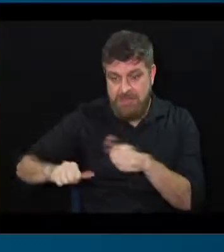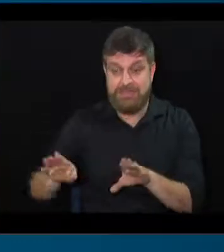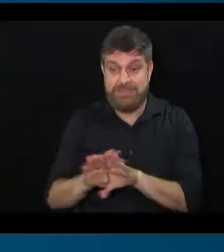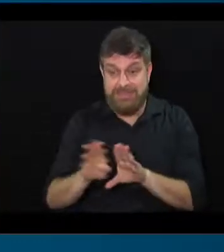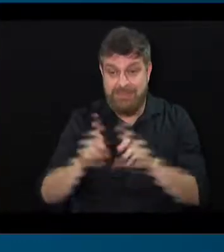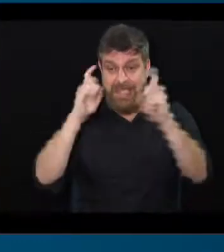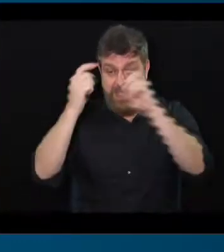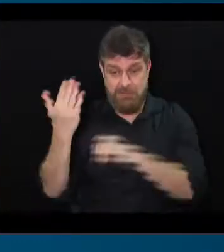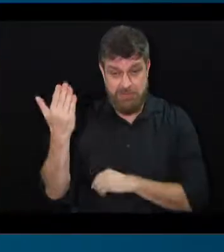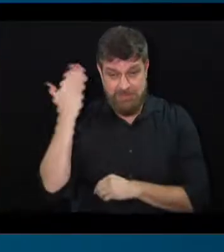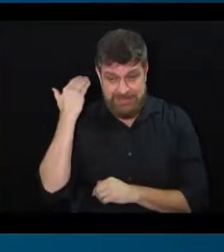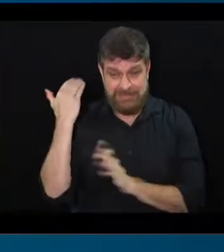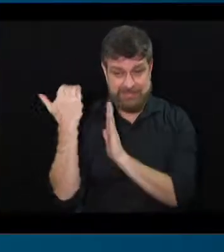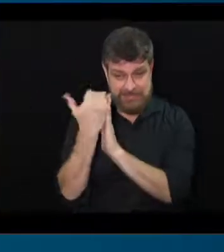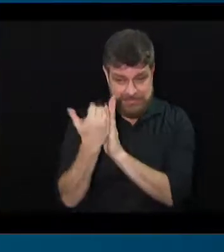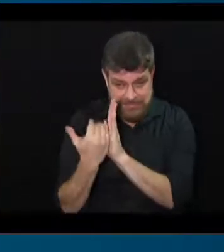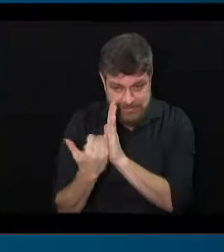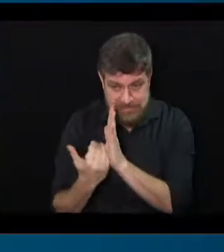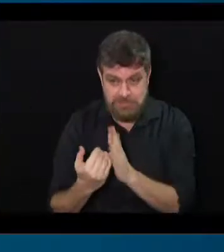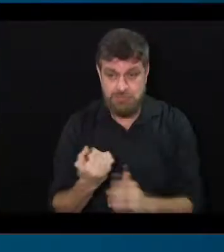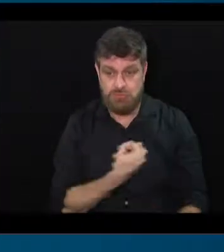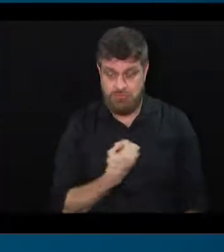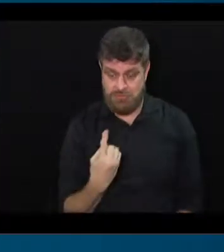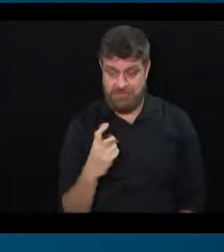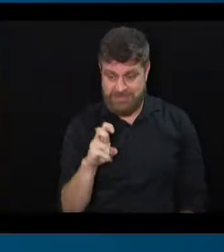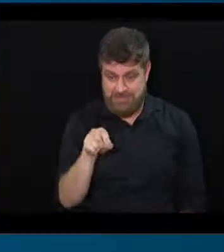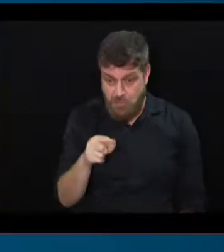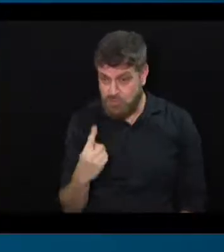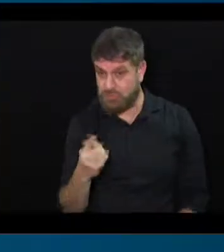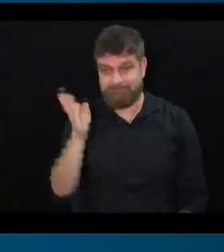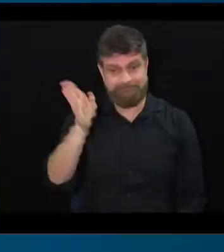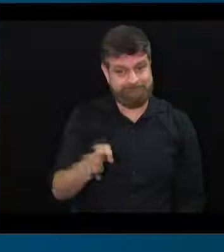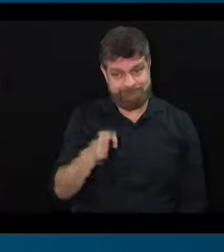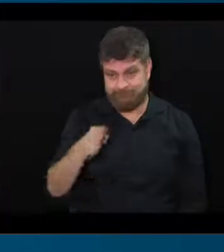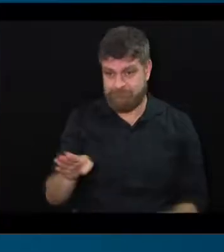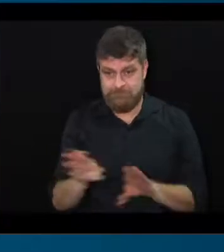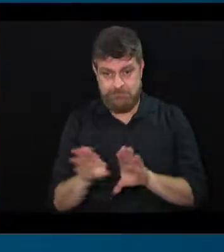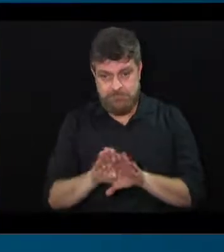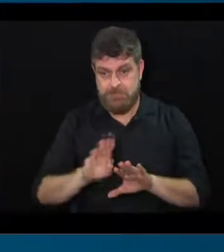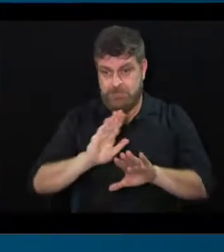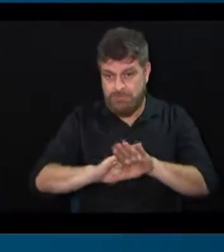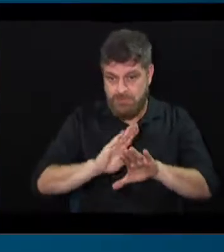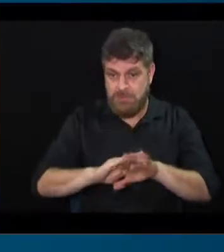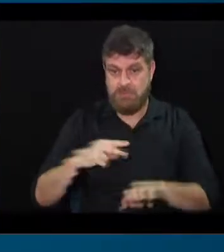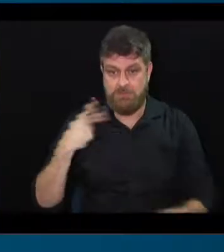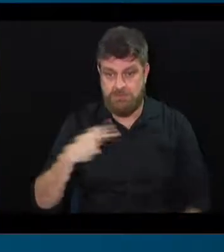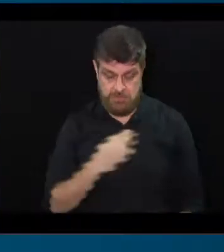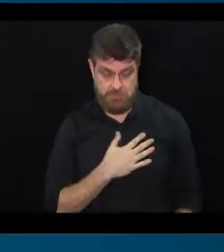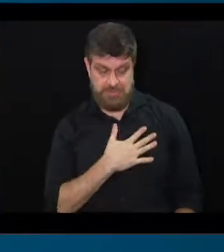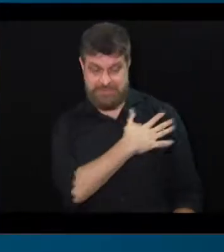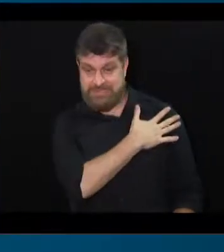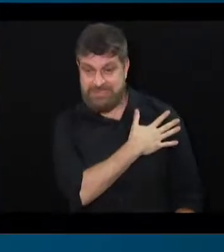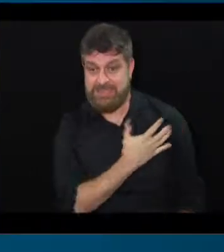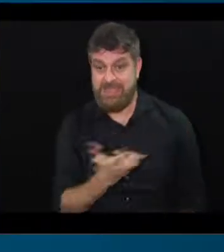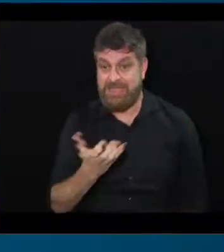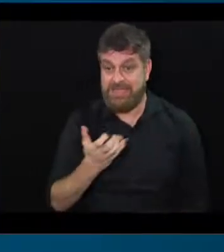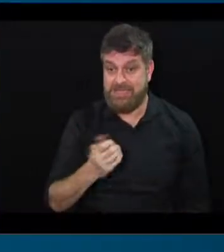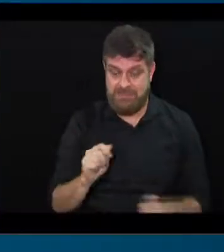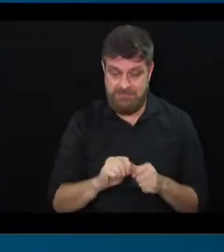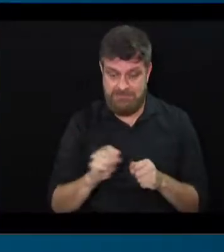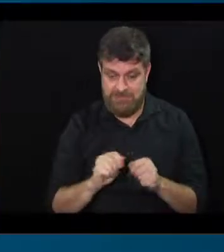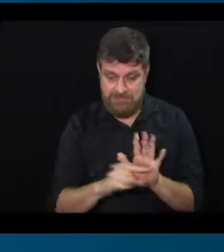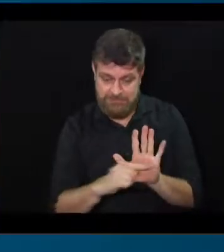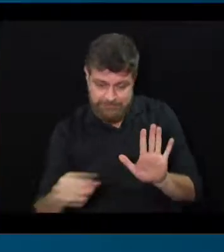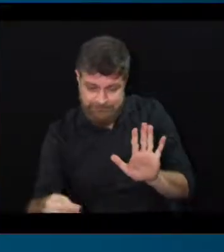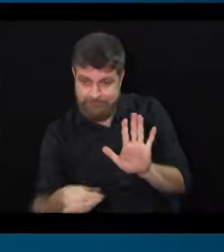adiadas na reunião anterior. O item 15.1 foi rejeitado. É o projeto de autoria do vereador Tenente Santini, que altera a